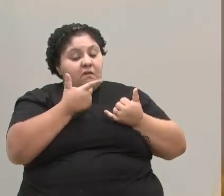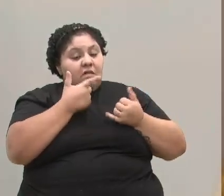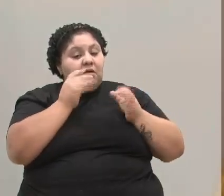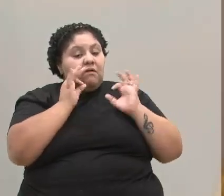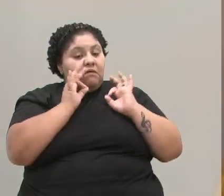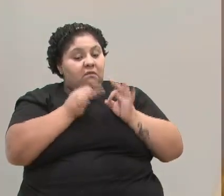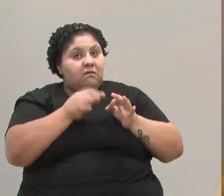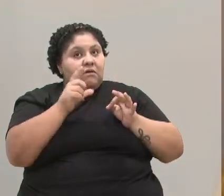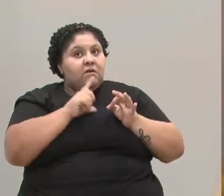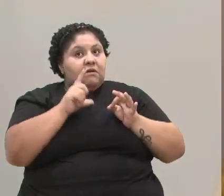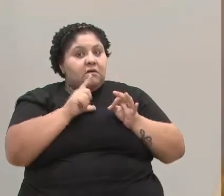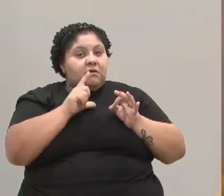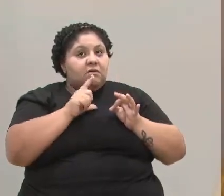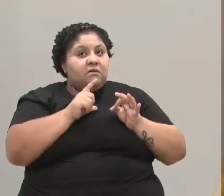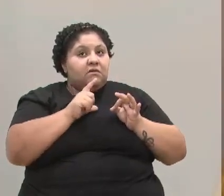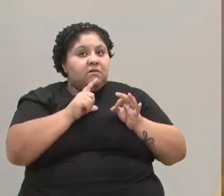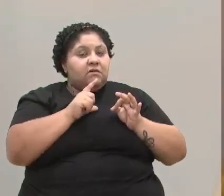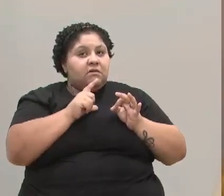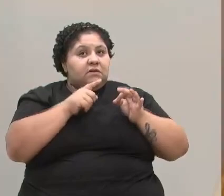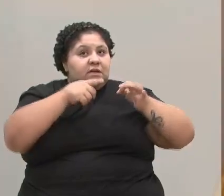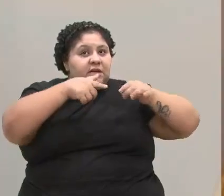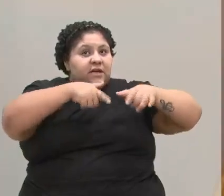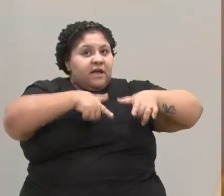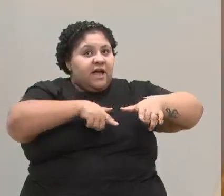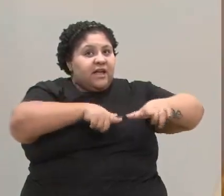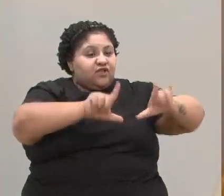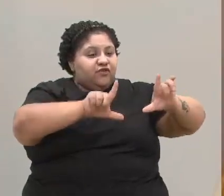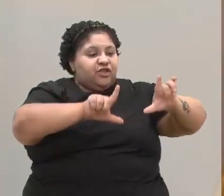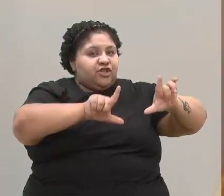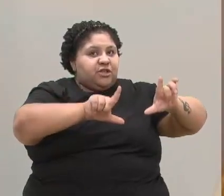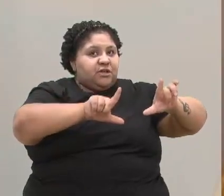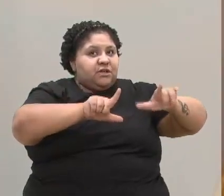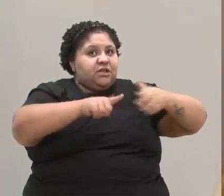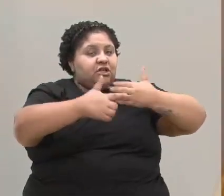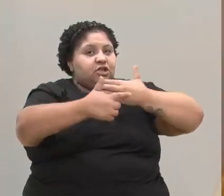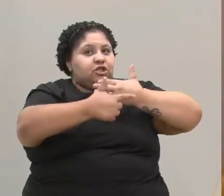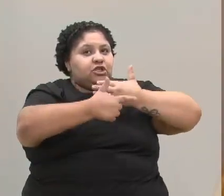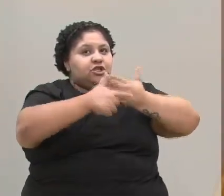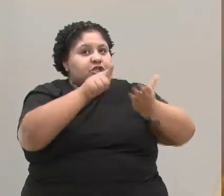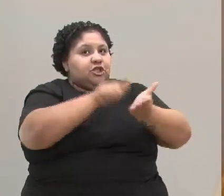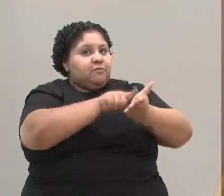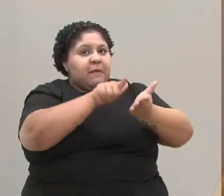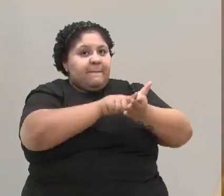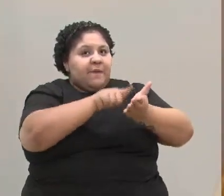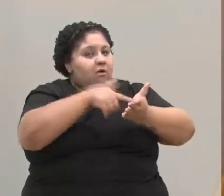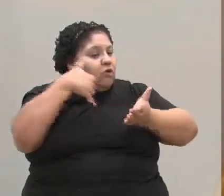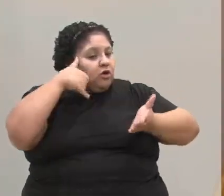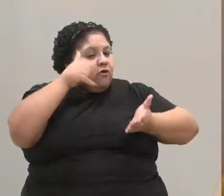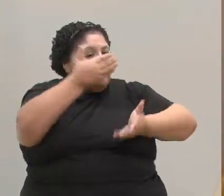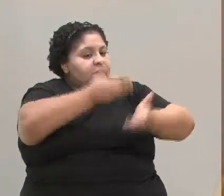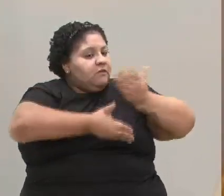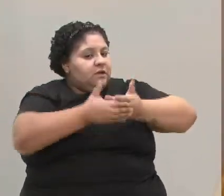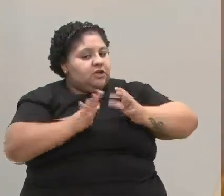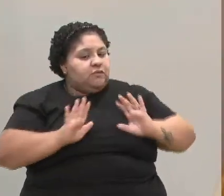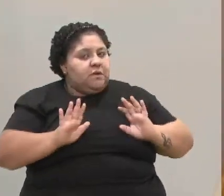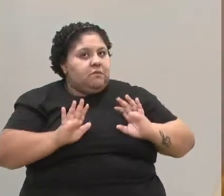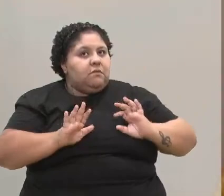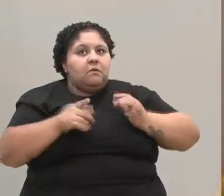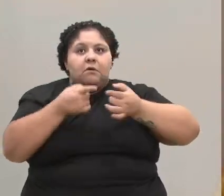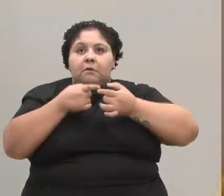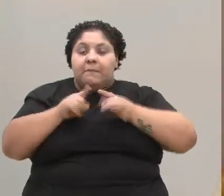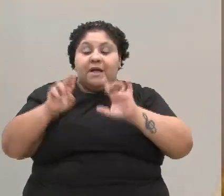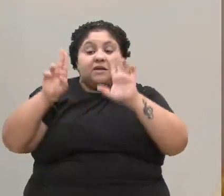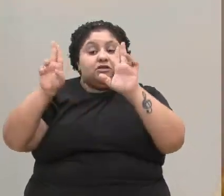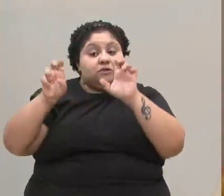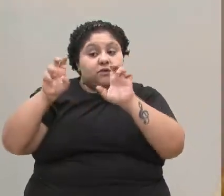tem as fichas físicas e isso não impede o atendimento. Mas, de qualquer forma, o